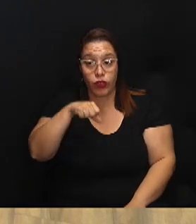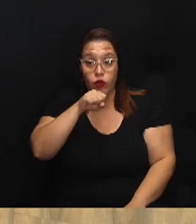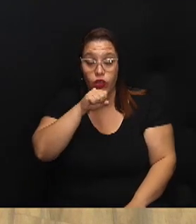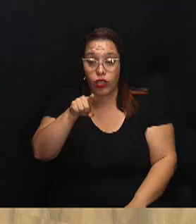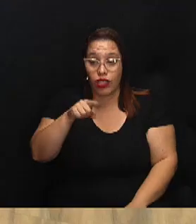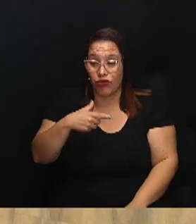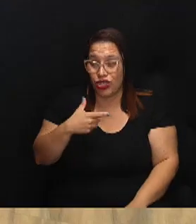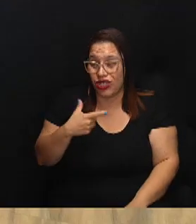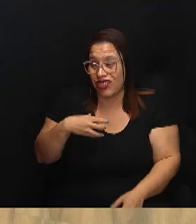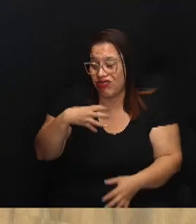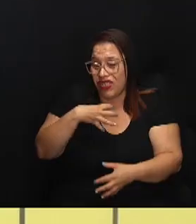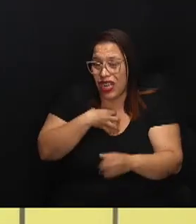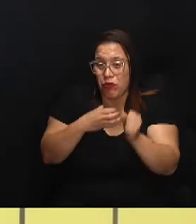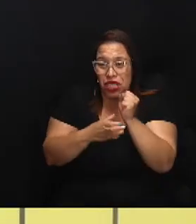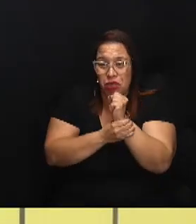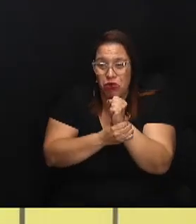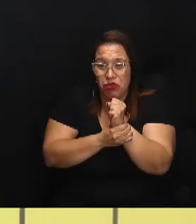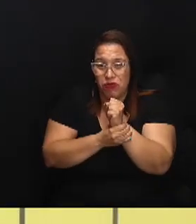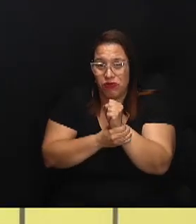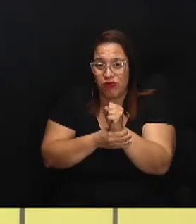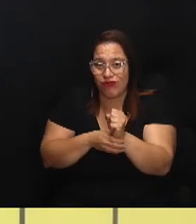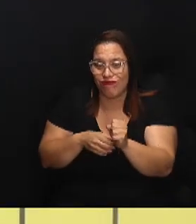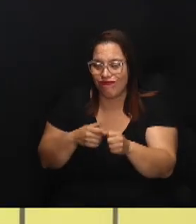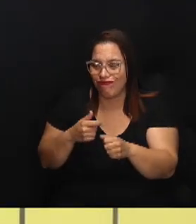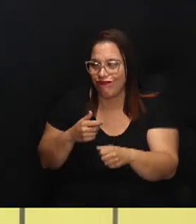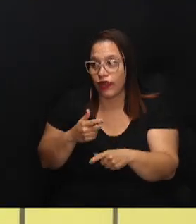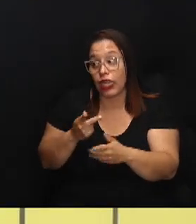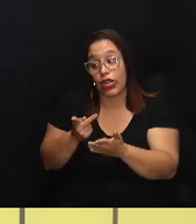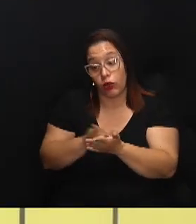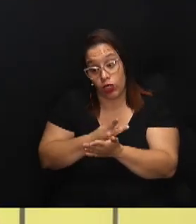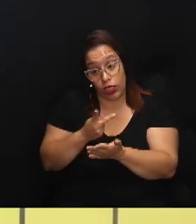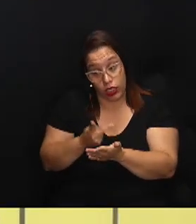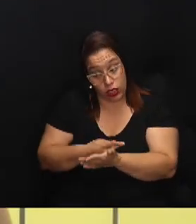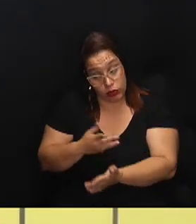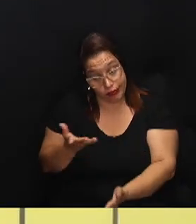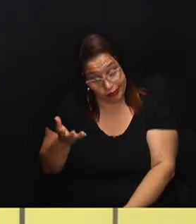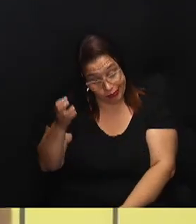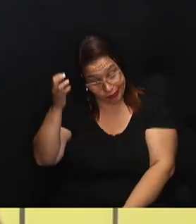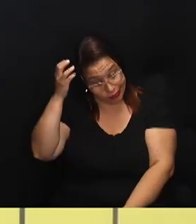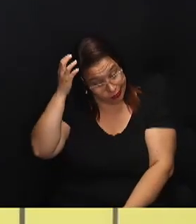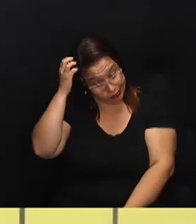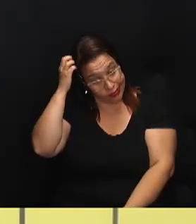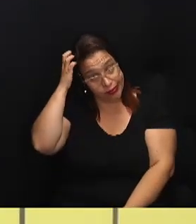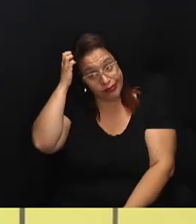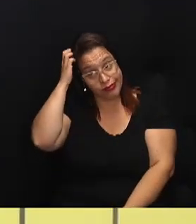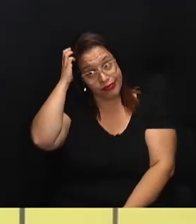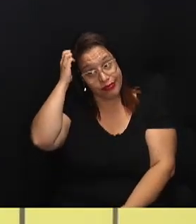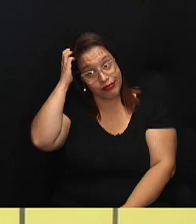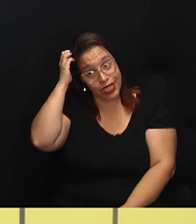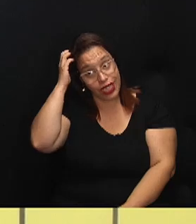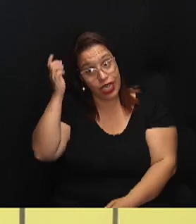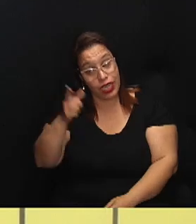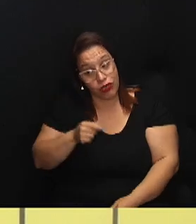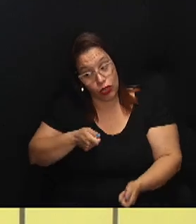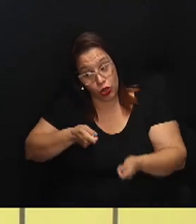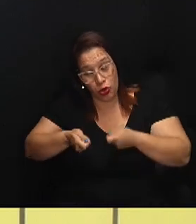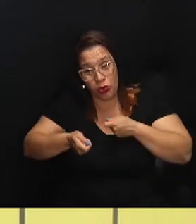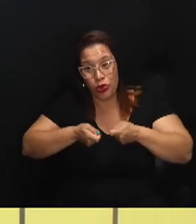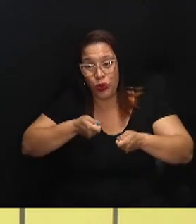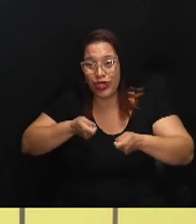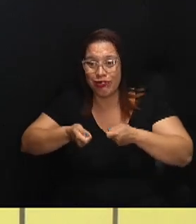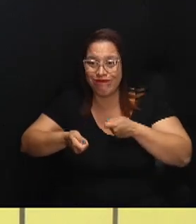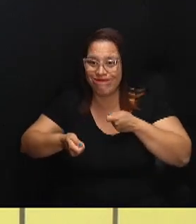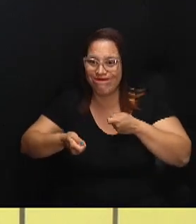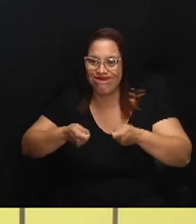insegura, eu falei, bom, tem alguma coisa muito errada, né, as coisas estão fora de ordem mesmo, né, eu não